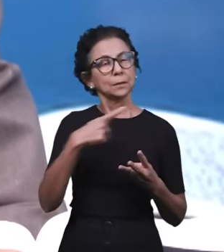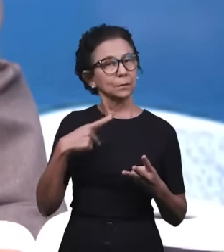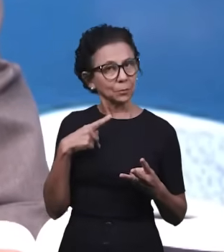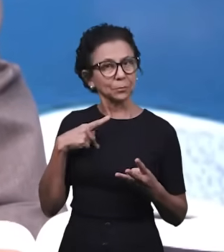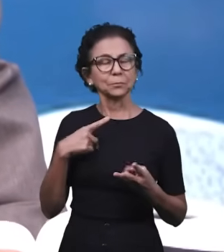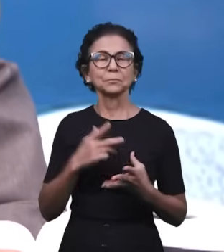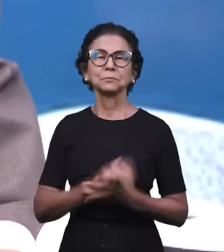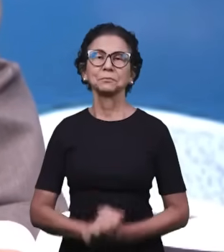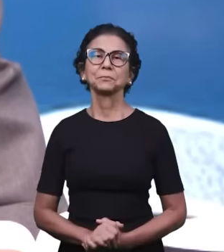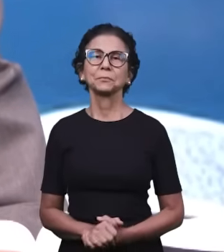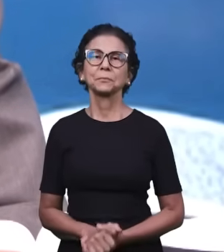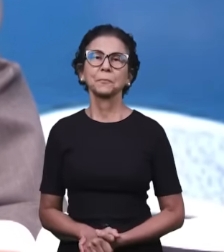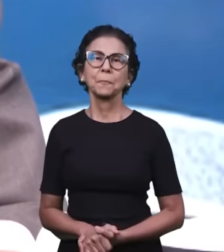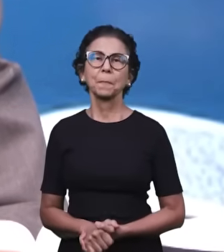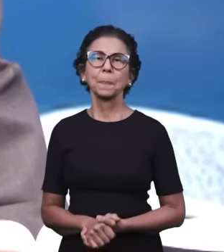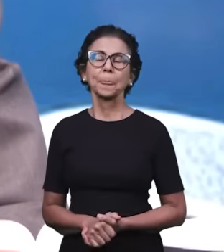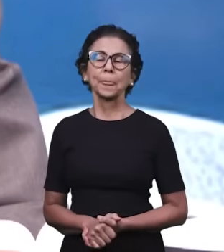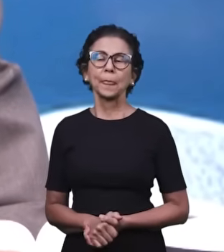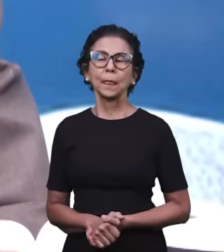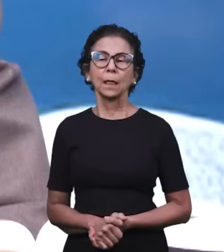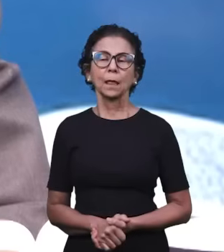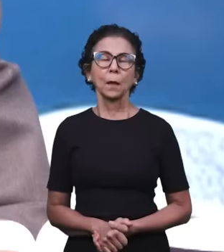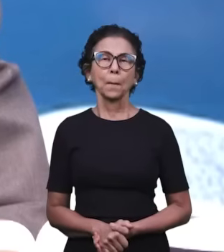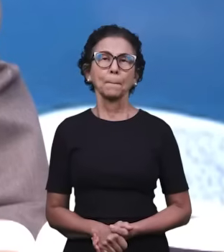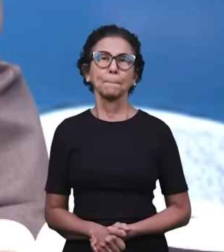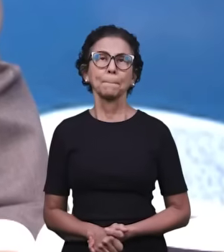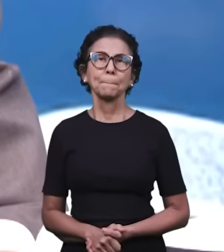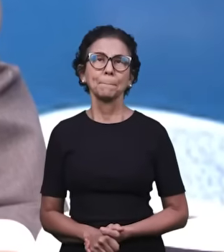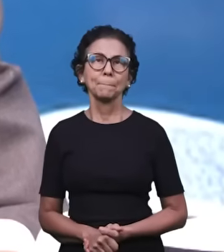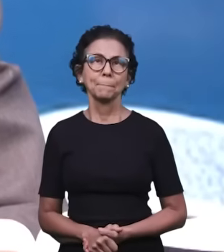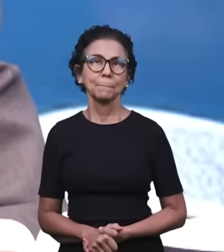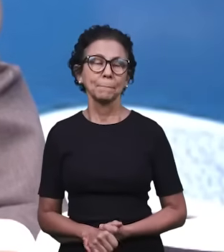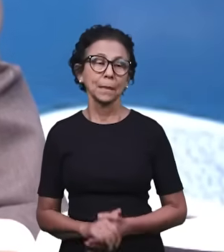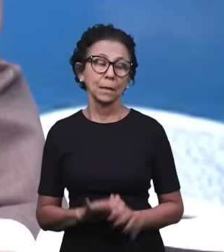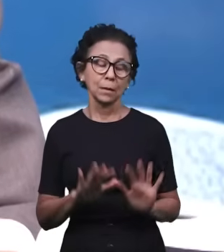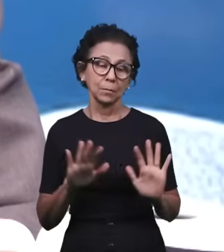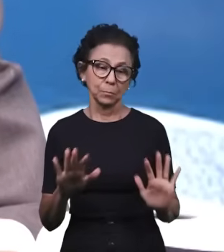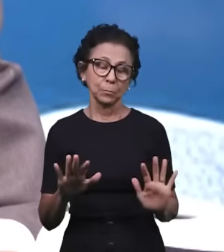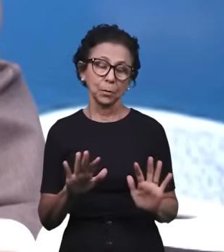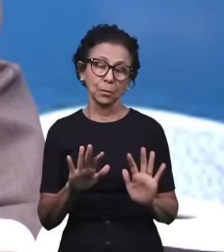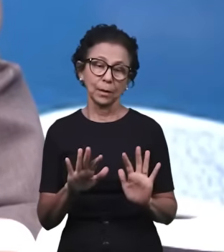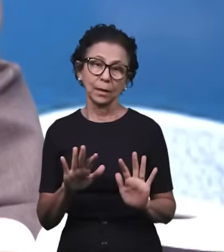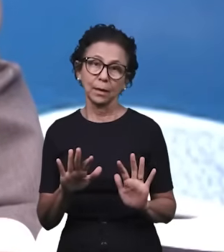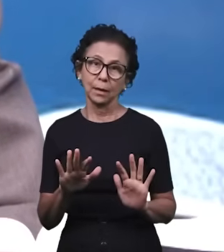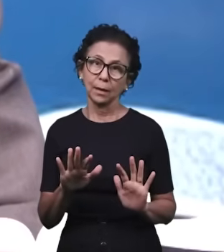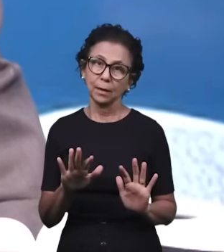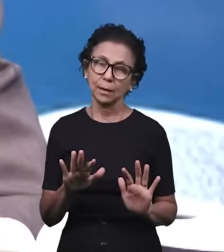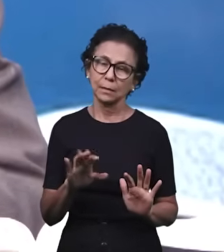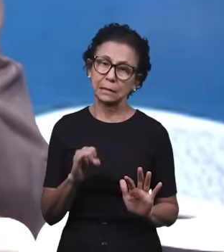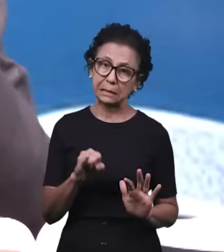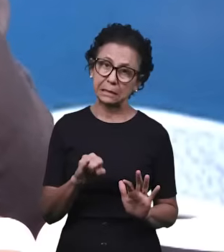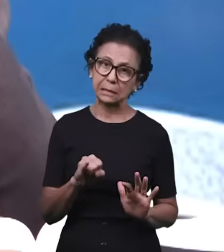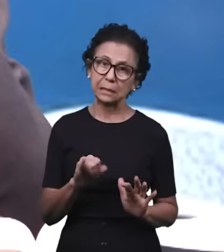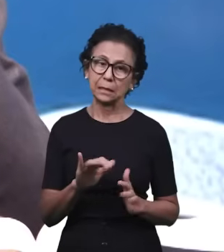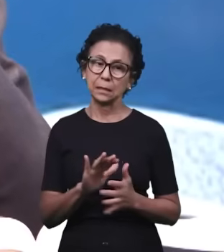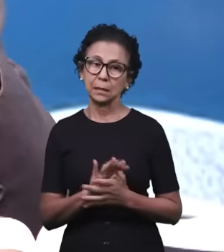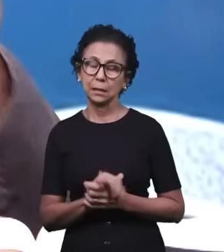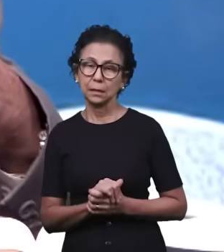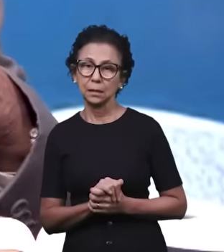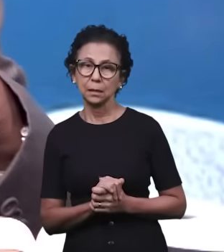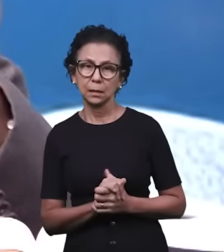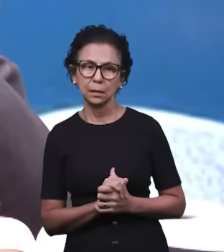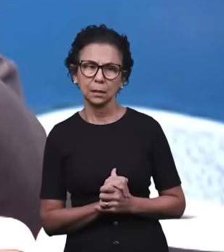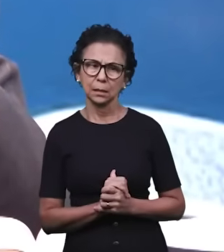acontece? Se houver, eu espero até que não exista isso, algum diácono quiser tomar no grupo